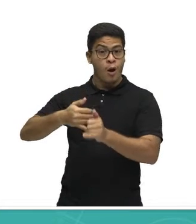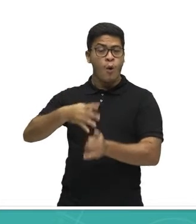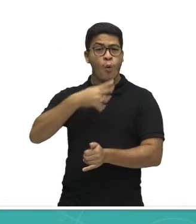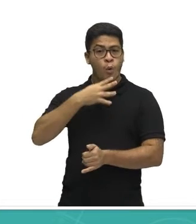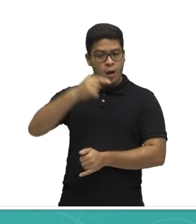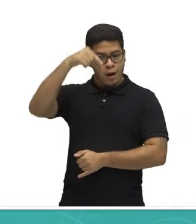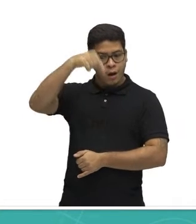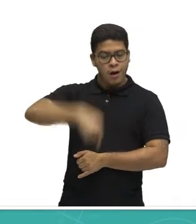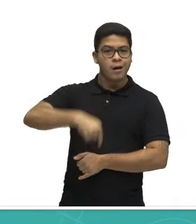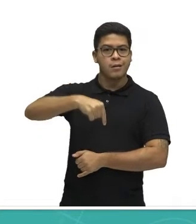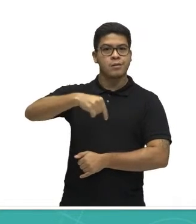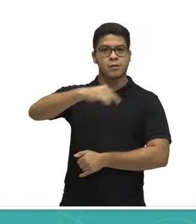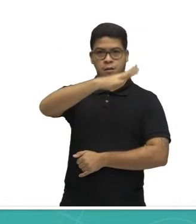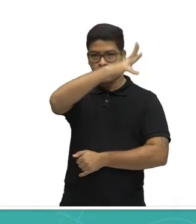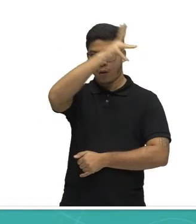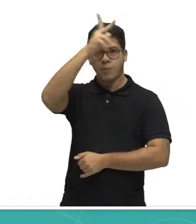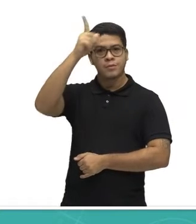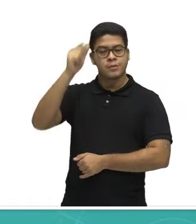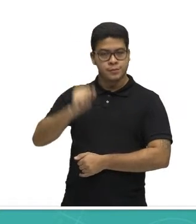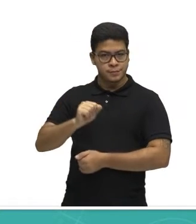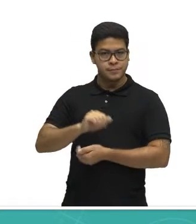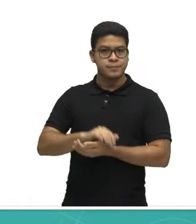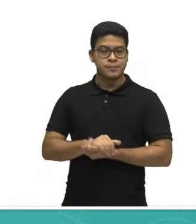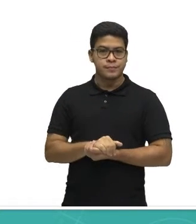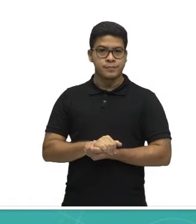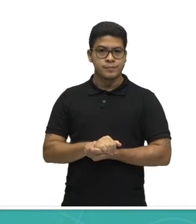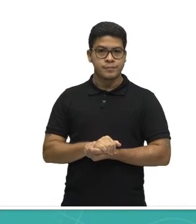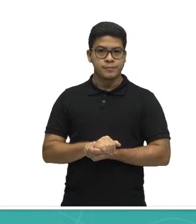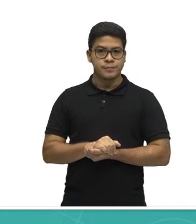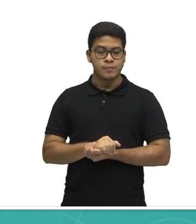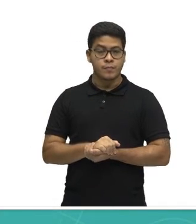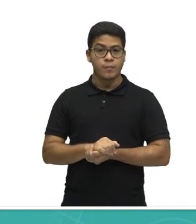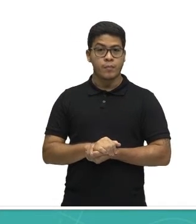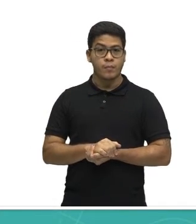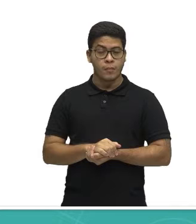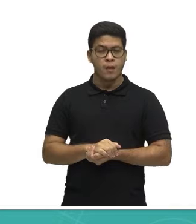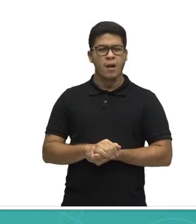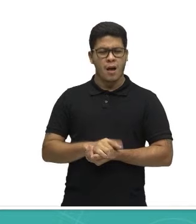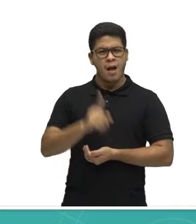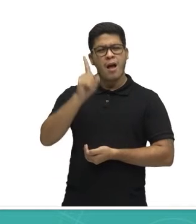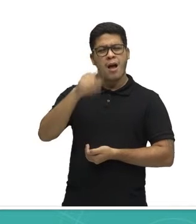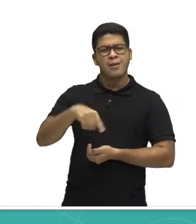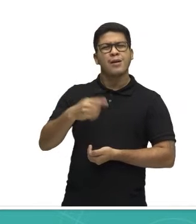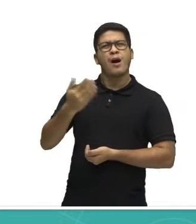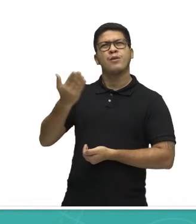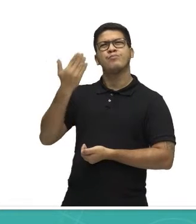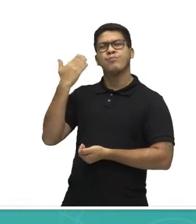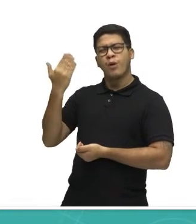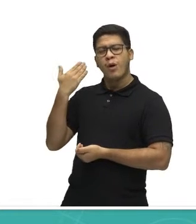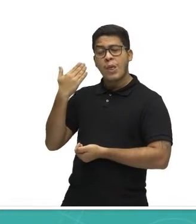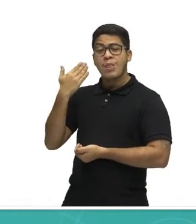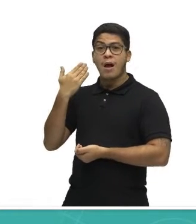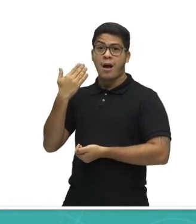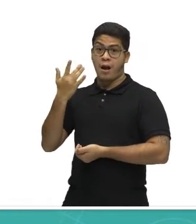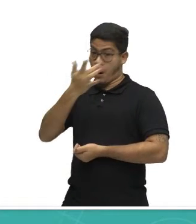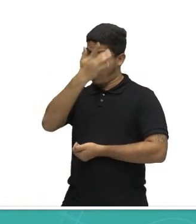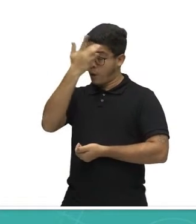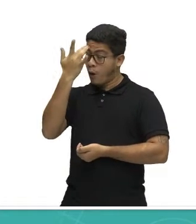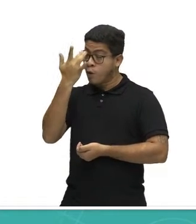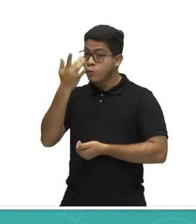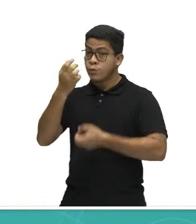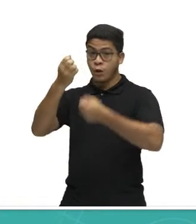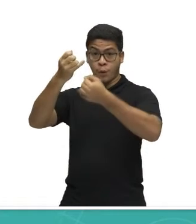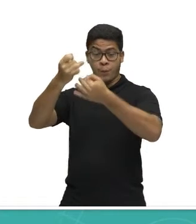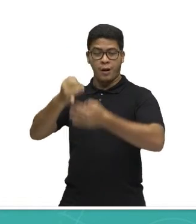E reza que a Iara, ela foi uma índia, uma indígena, que ela era muito,